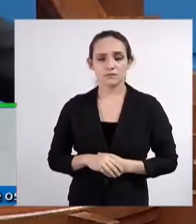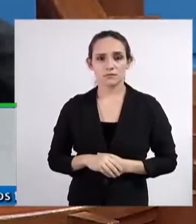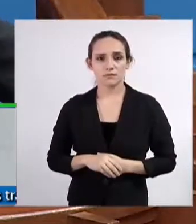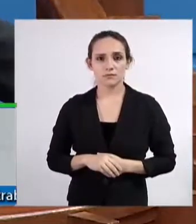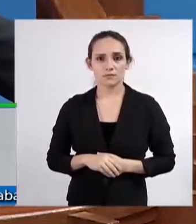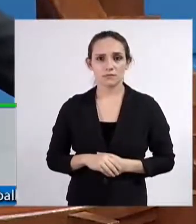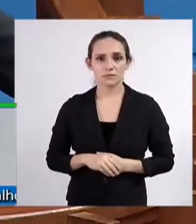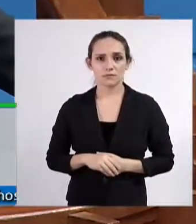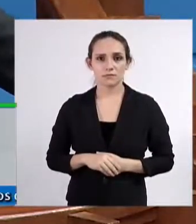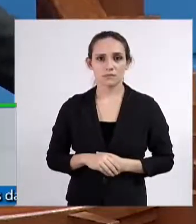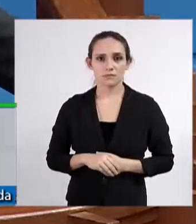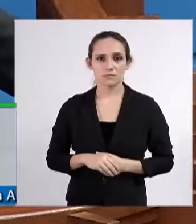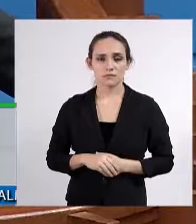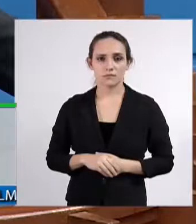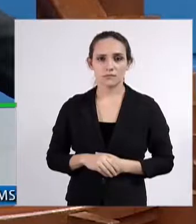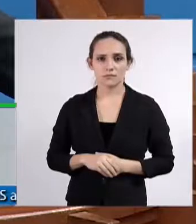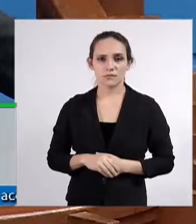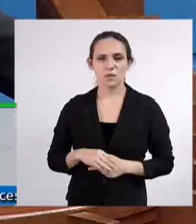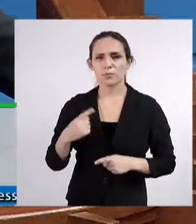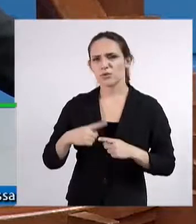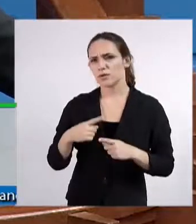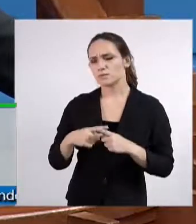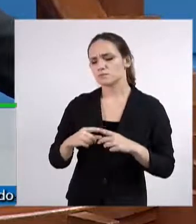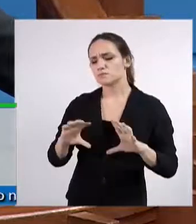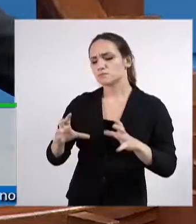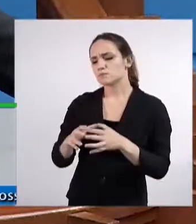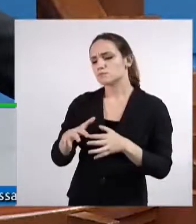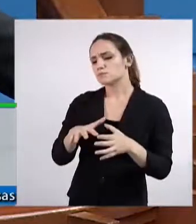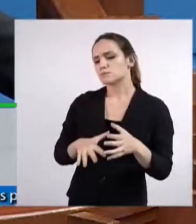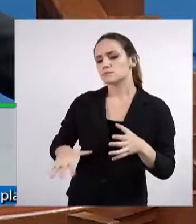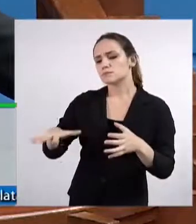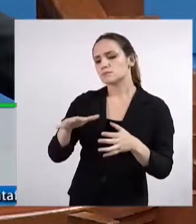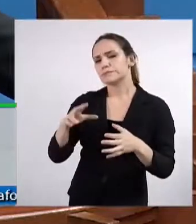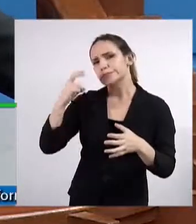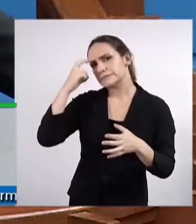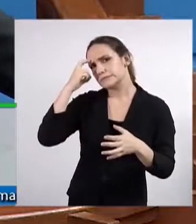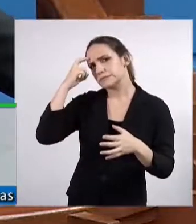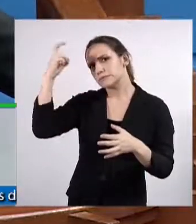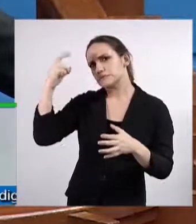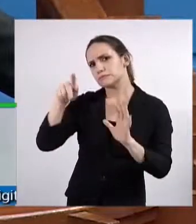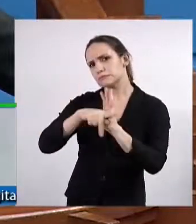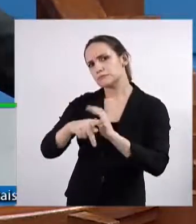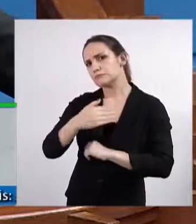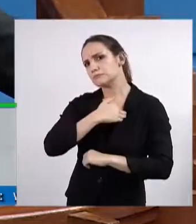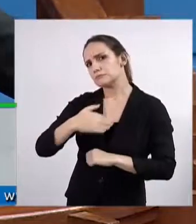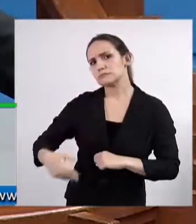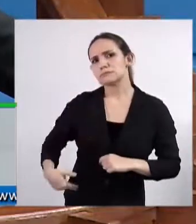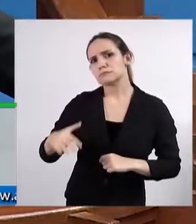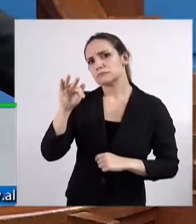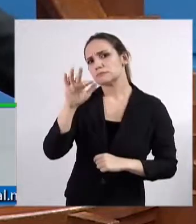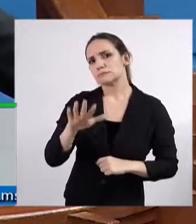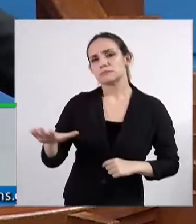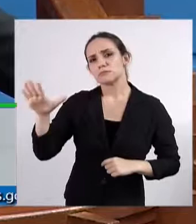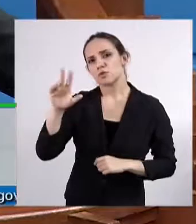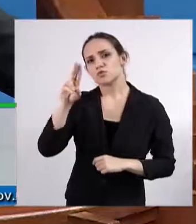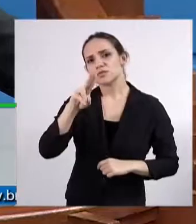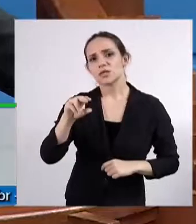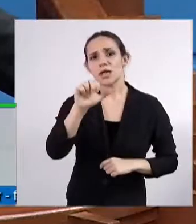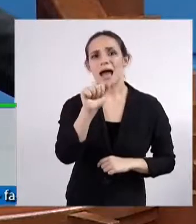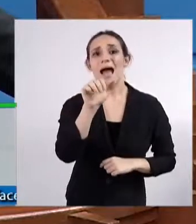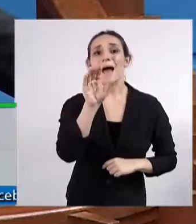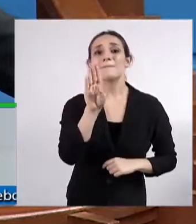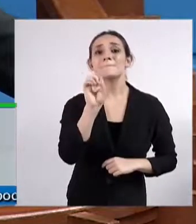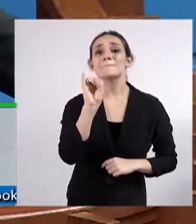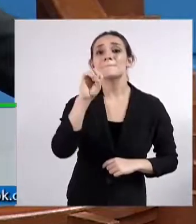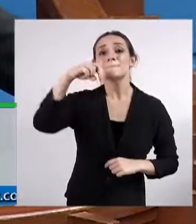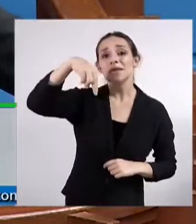nós estamos vendo o setor de inteligência do governo federal, através da ABIN,